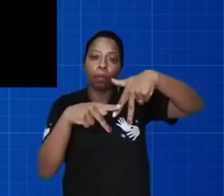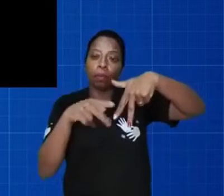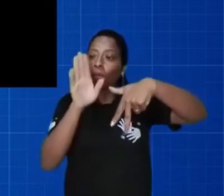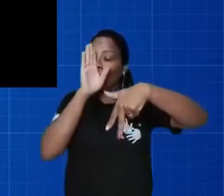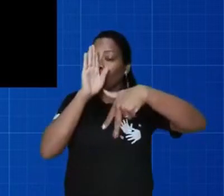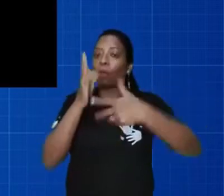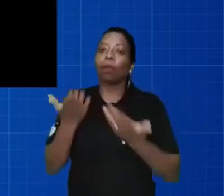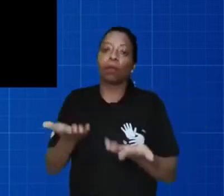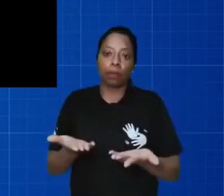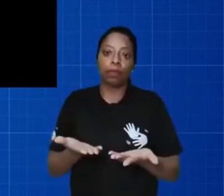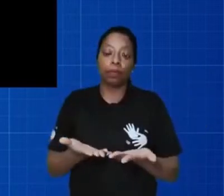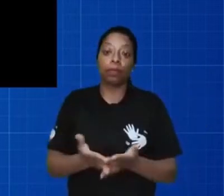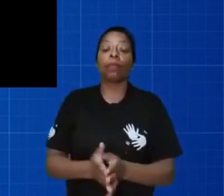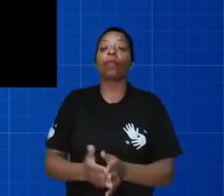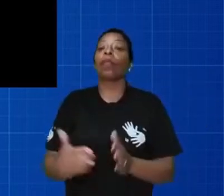todo.